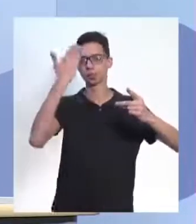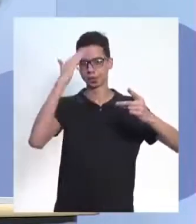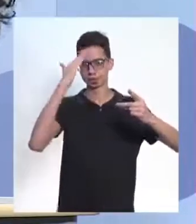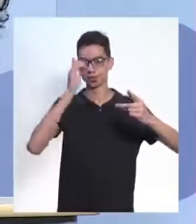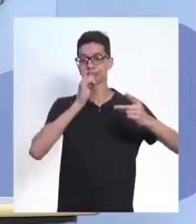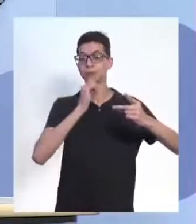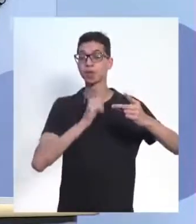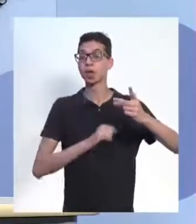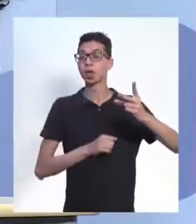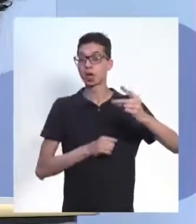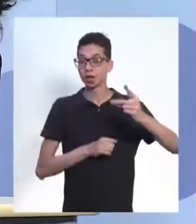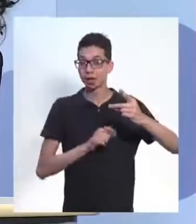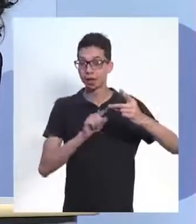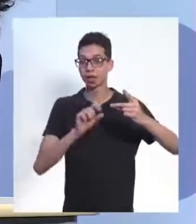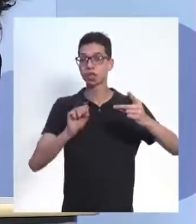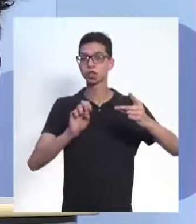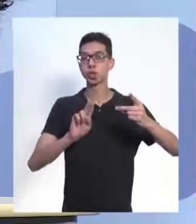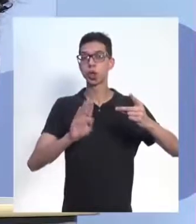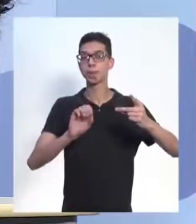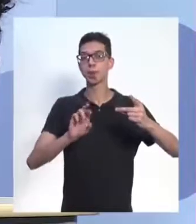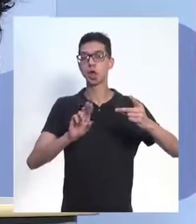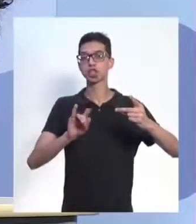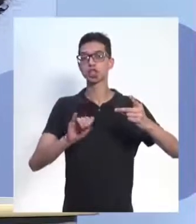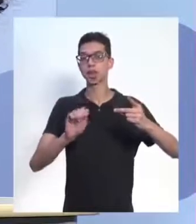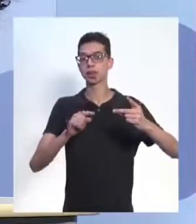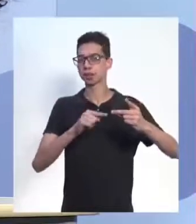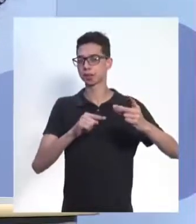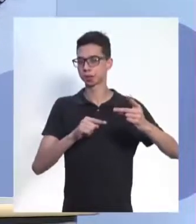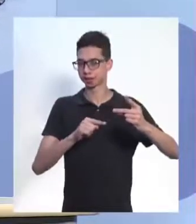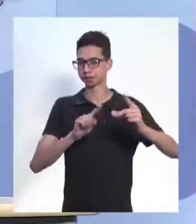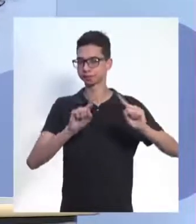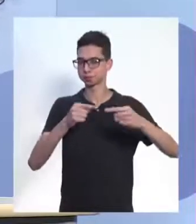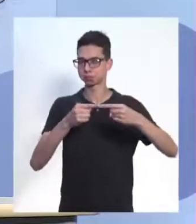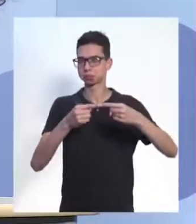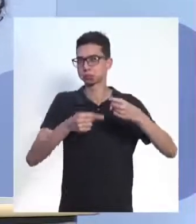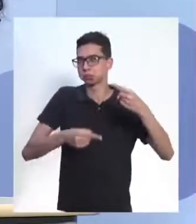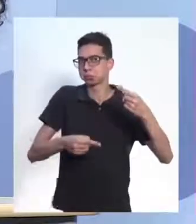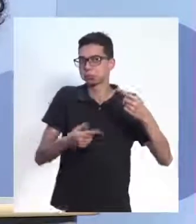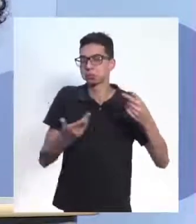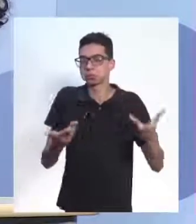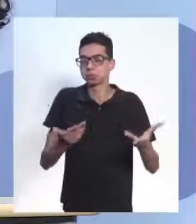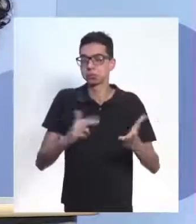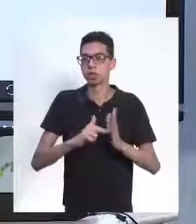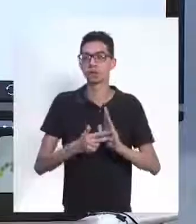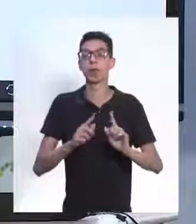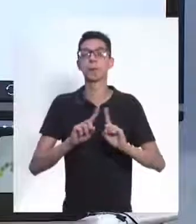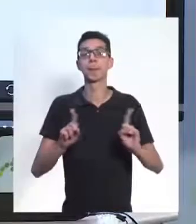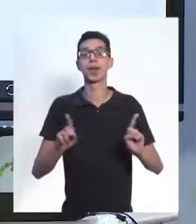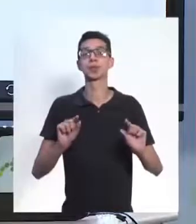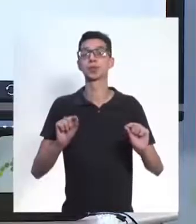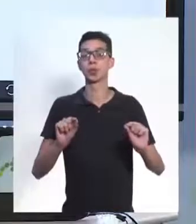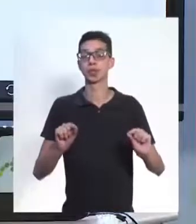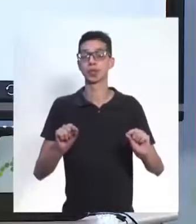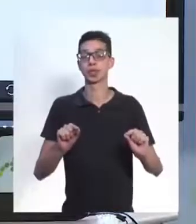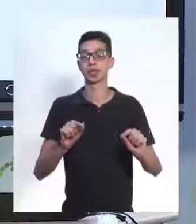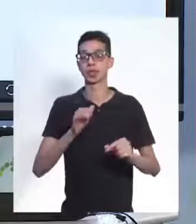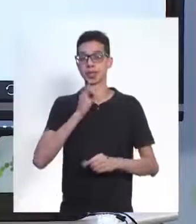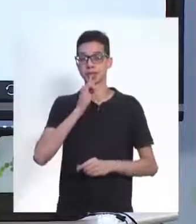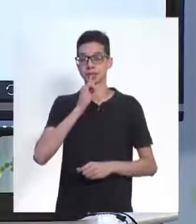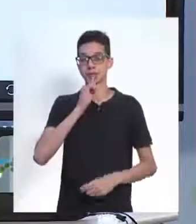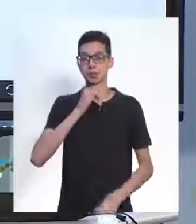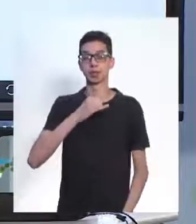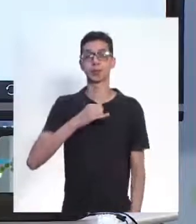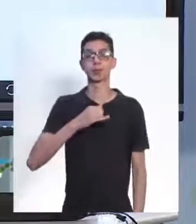funciona. Agora, que valor semântico, né, Deia? Que significado uma traz para a outra? Acabamos de falar, ela torceu tanto